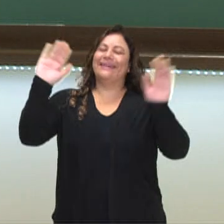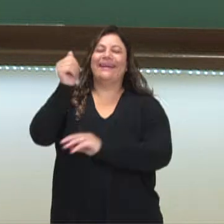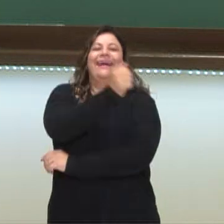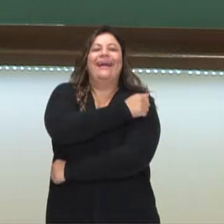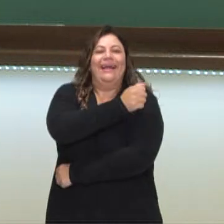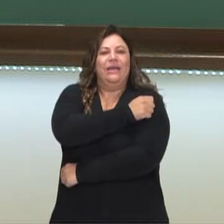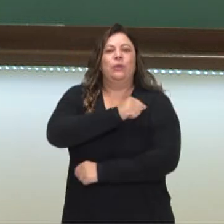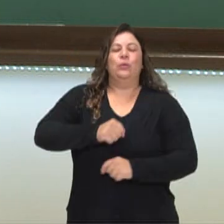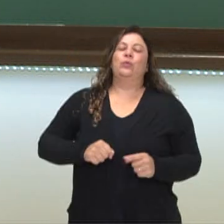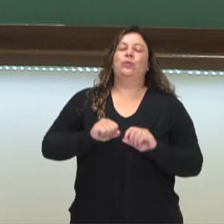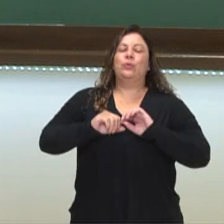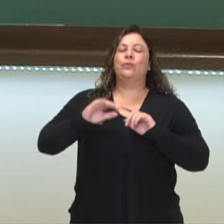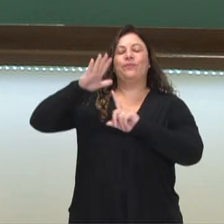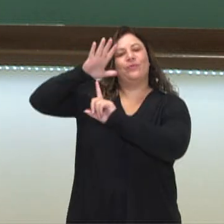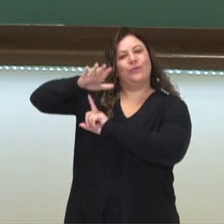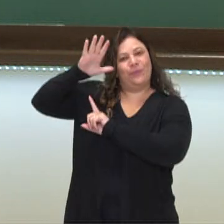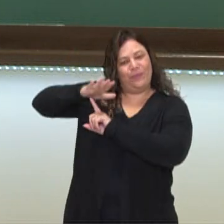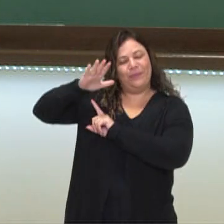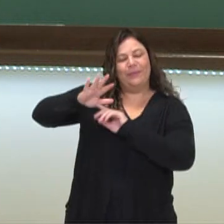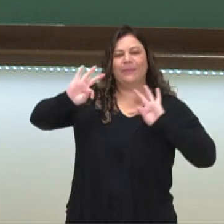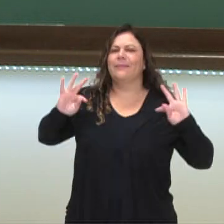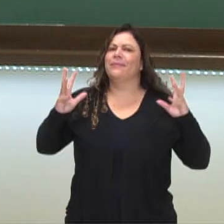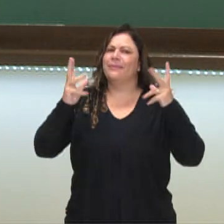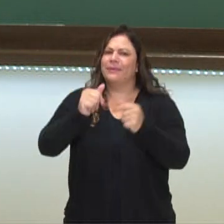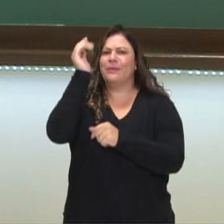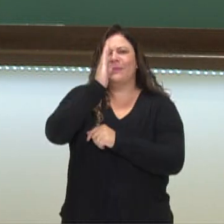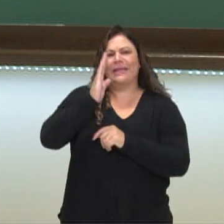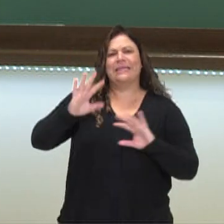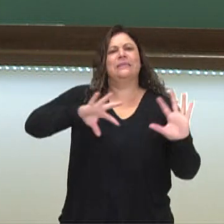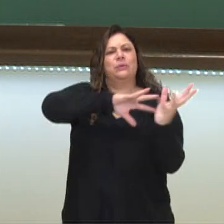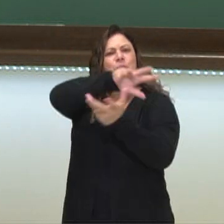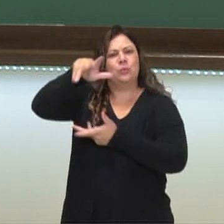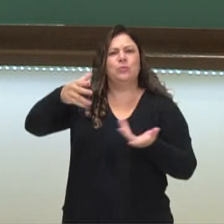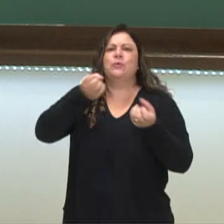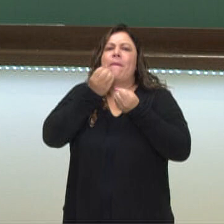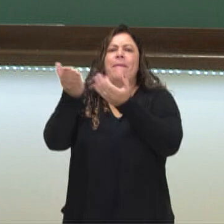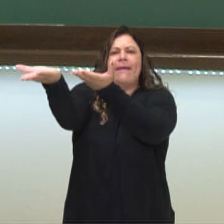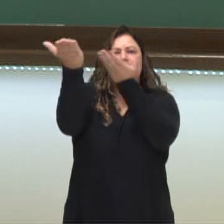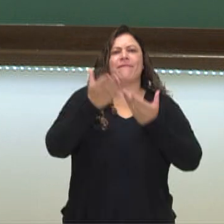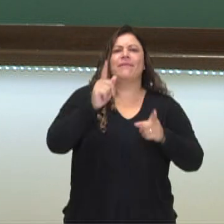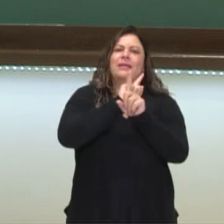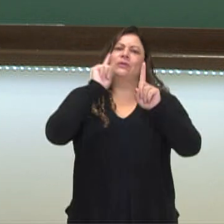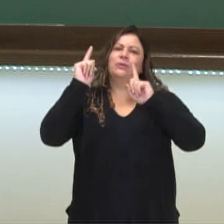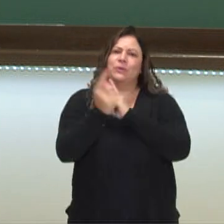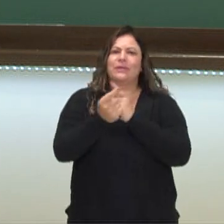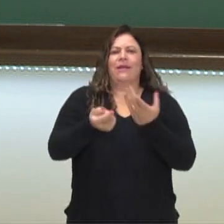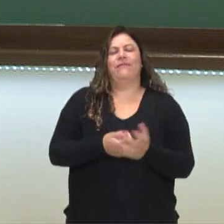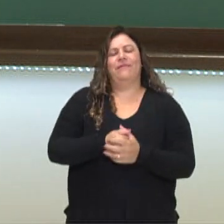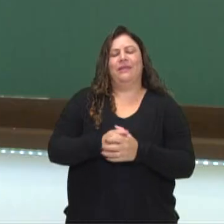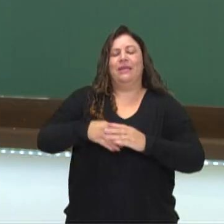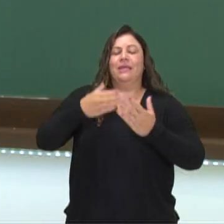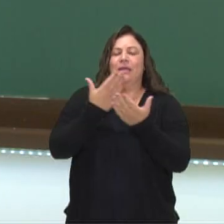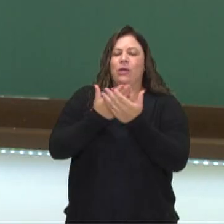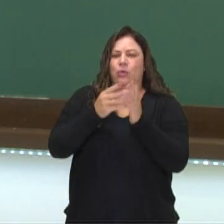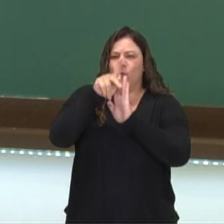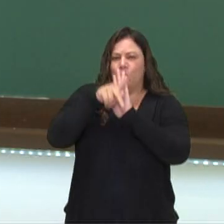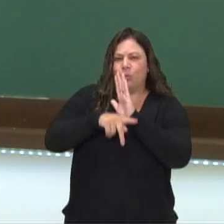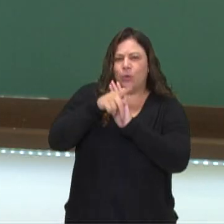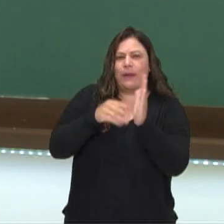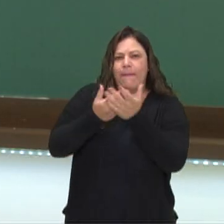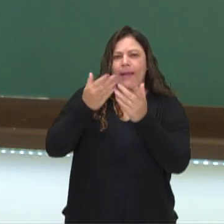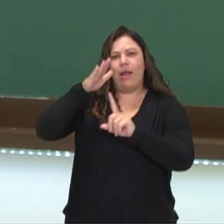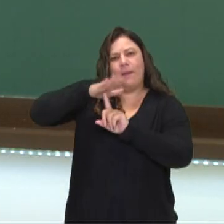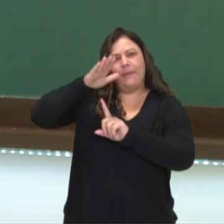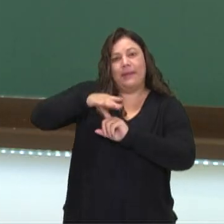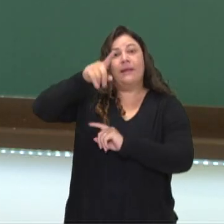estudante do estado do Paraná, do Brasil e do mundo, seja muito bem-vindo à nossa aula de Geografia do programa Aula Paraná. E essa aula é destinada a você,